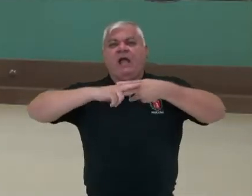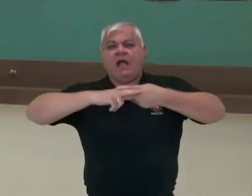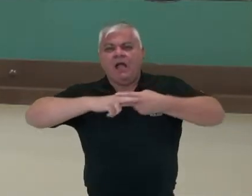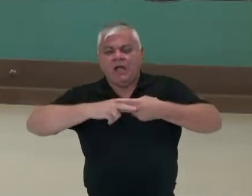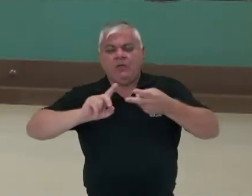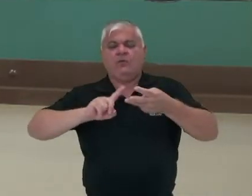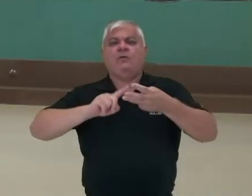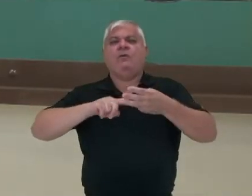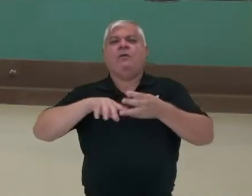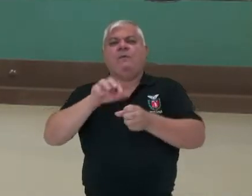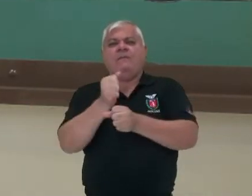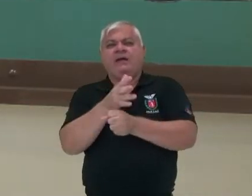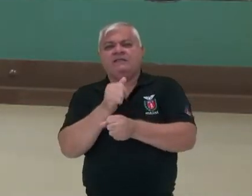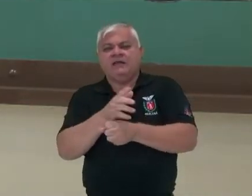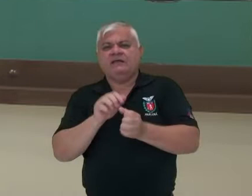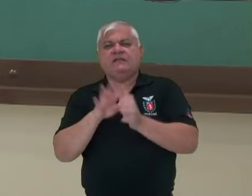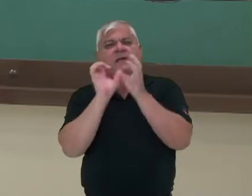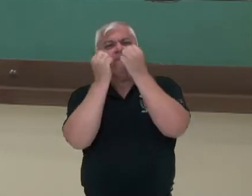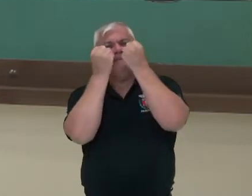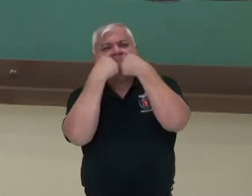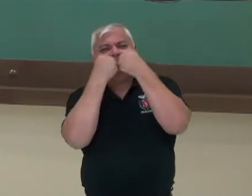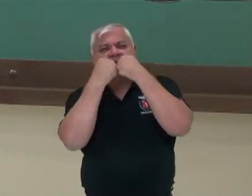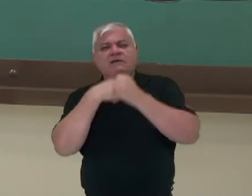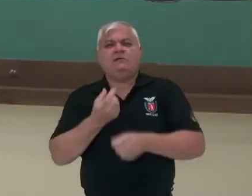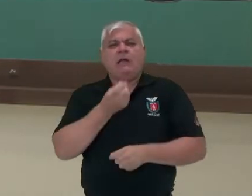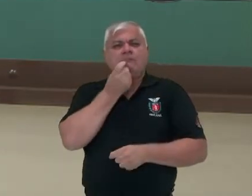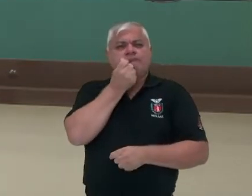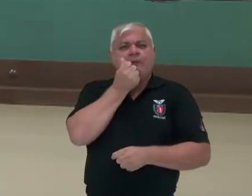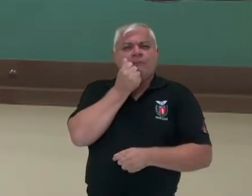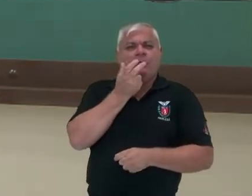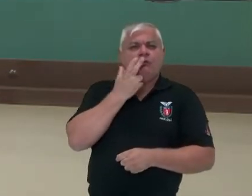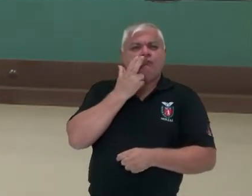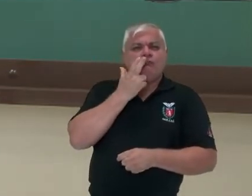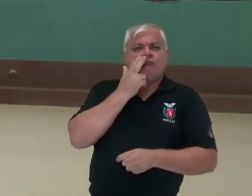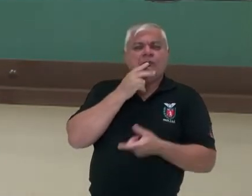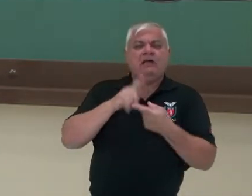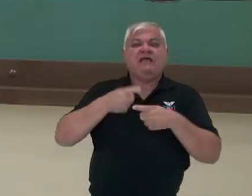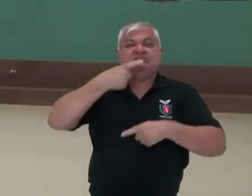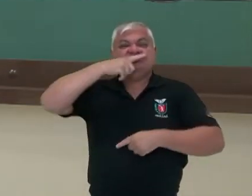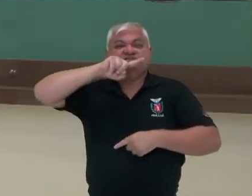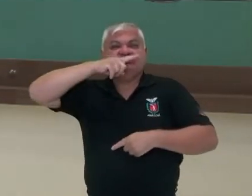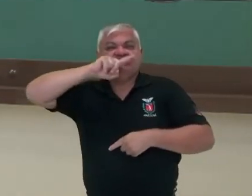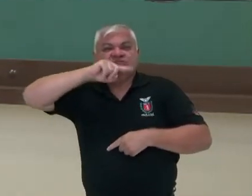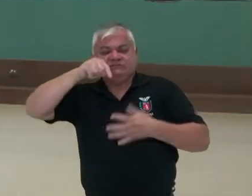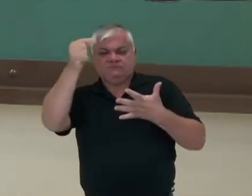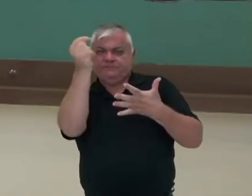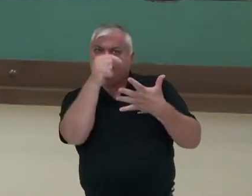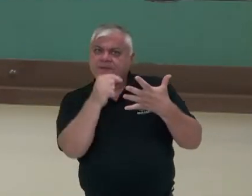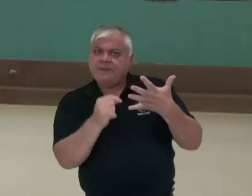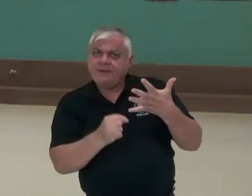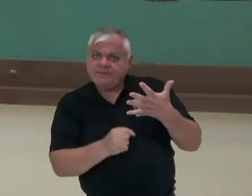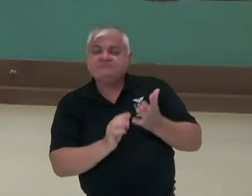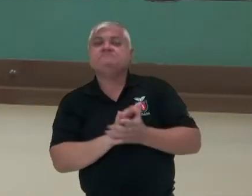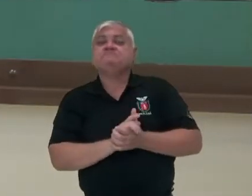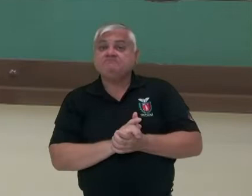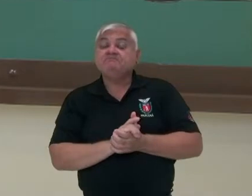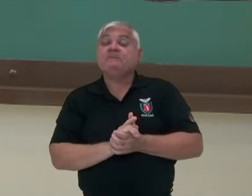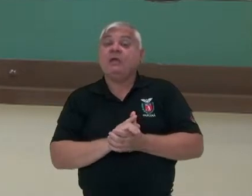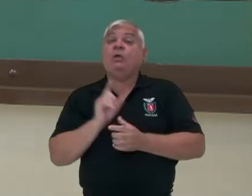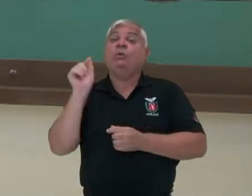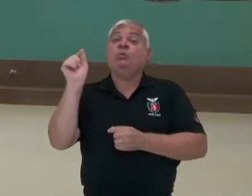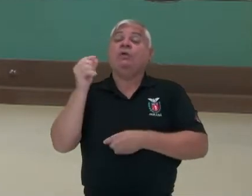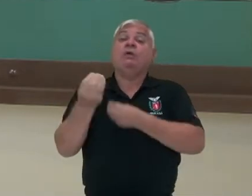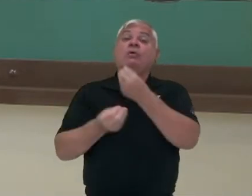batata, o milho, o tabaco e a cana-de-açúcar, tá? A conquista da América aqui, ó, pelos espanhóis, né?